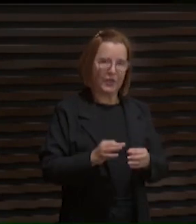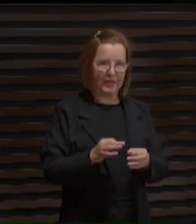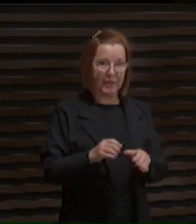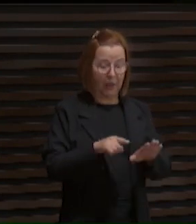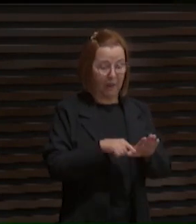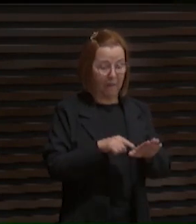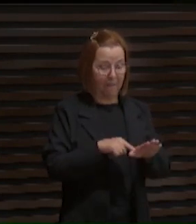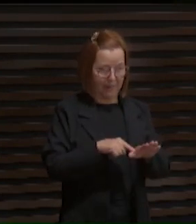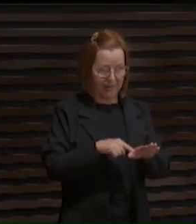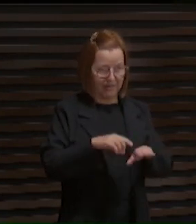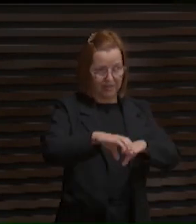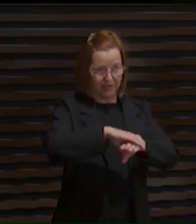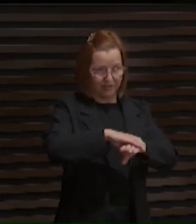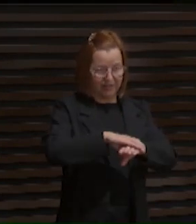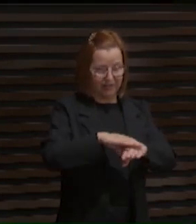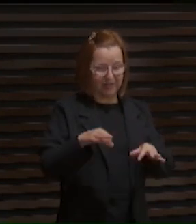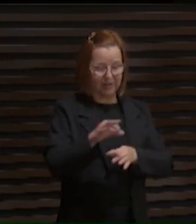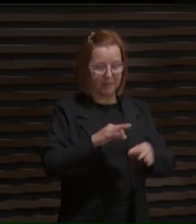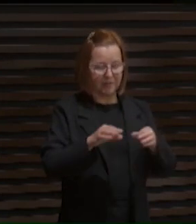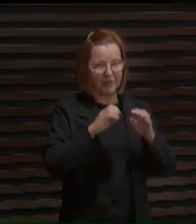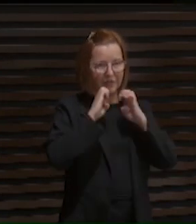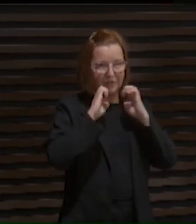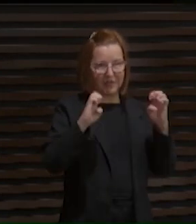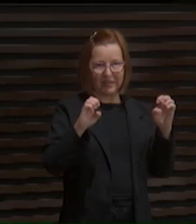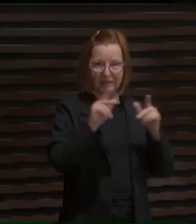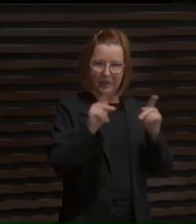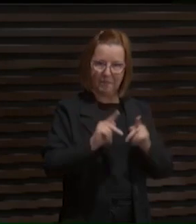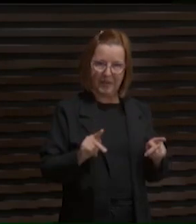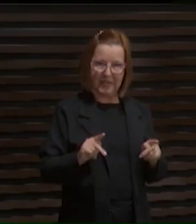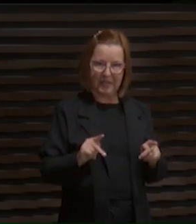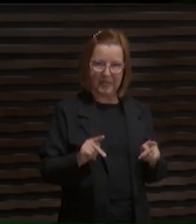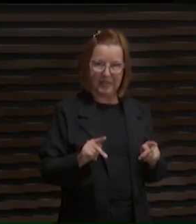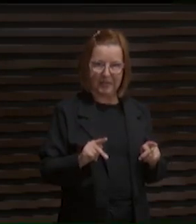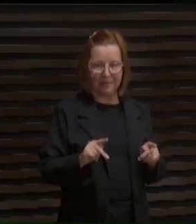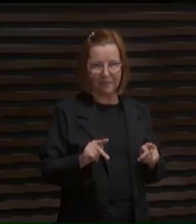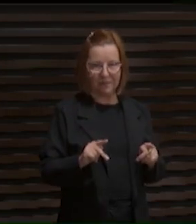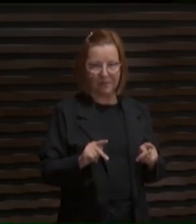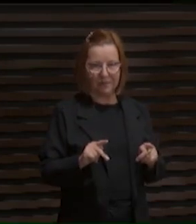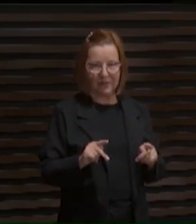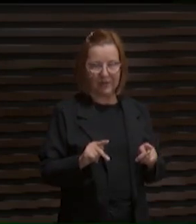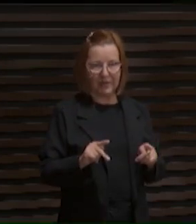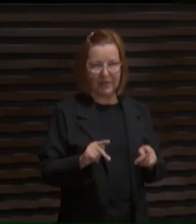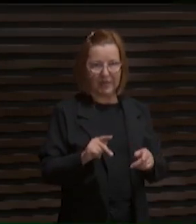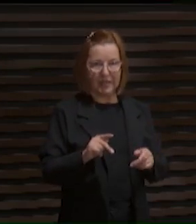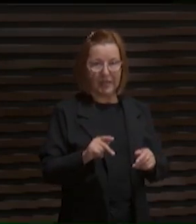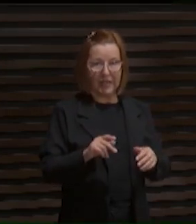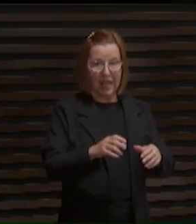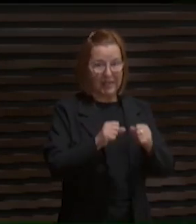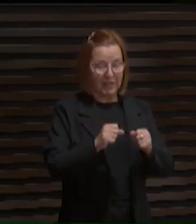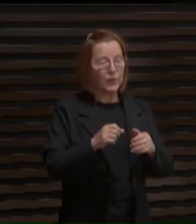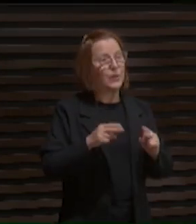a preparação do evangelho da paz, segurando sempre o escudo da fé, com o